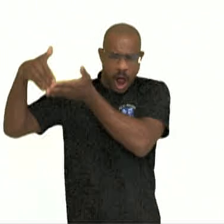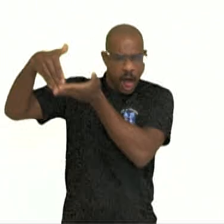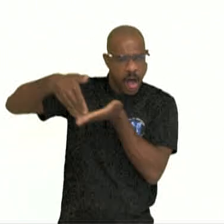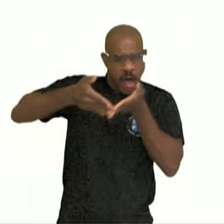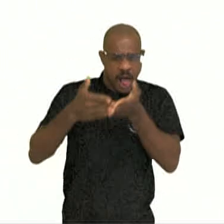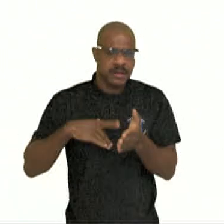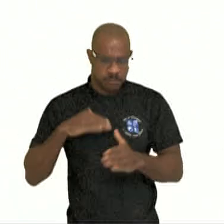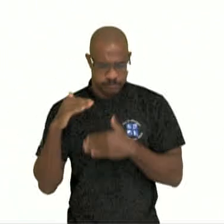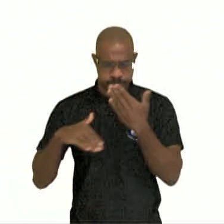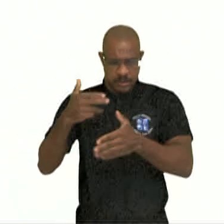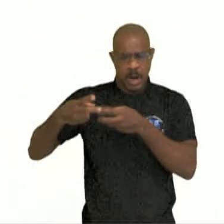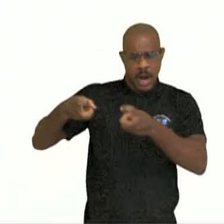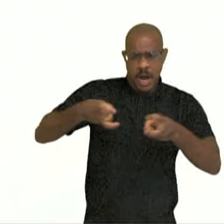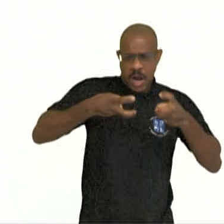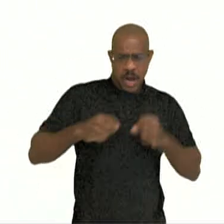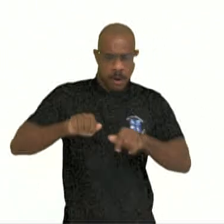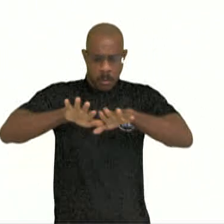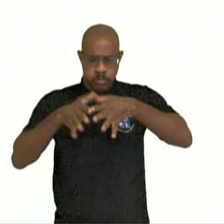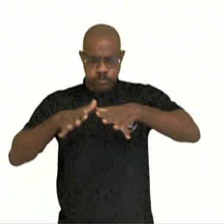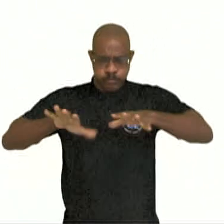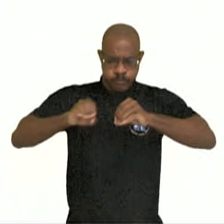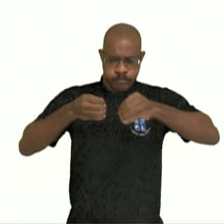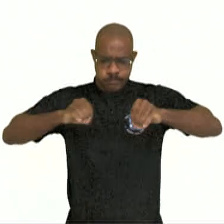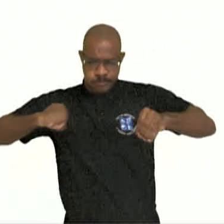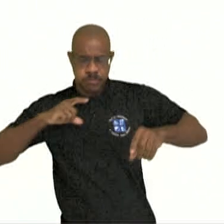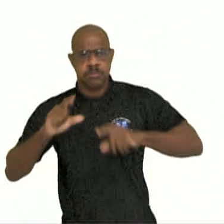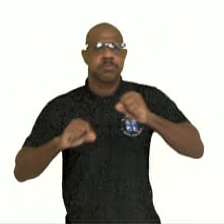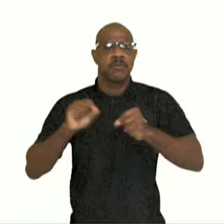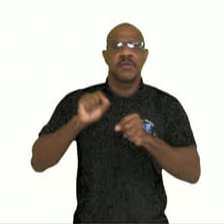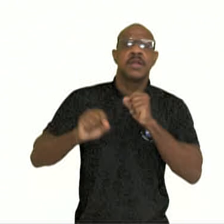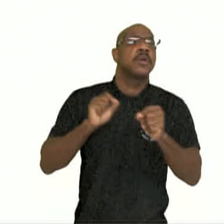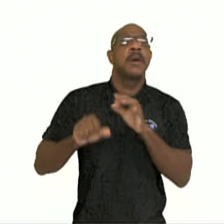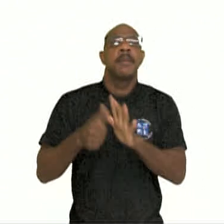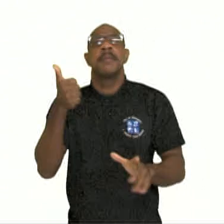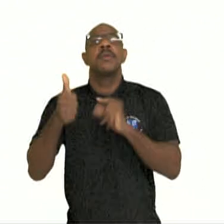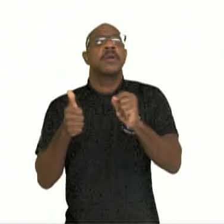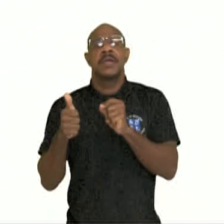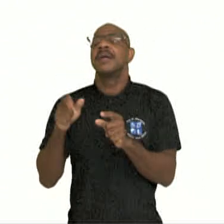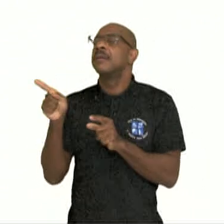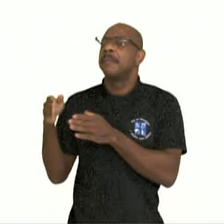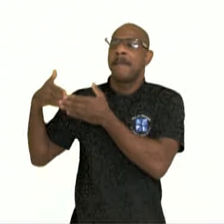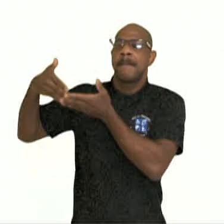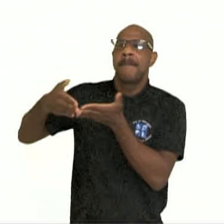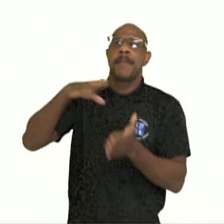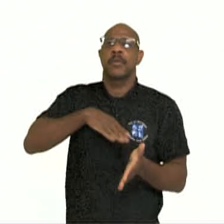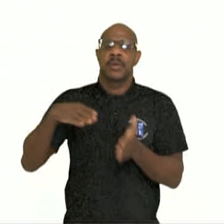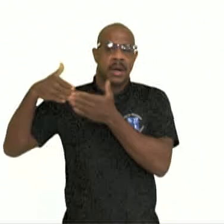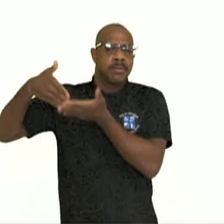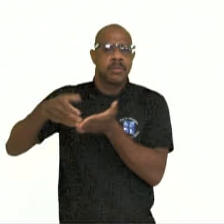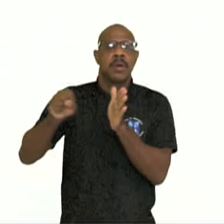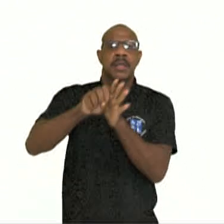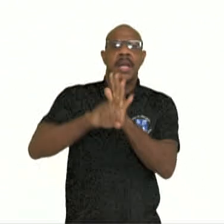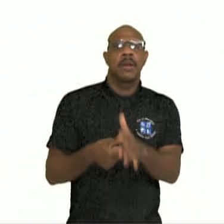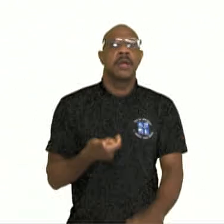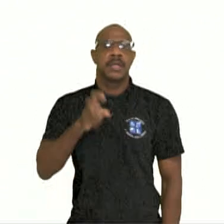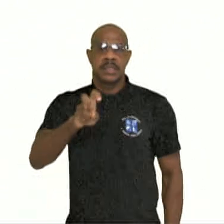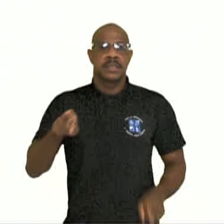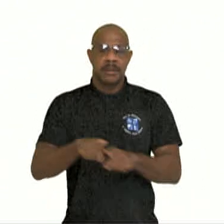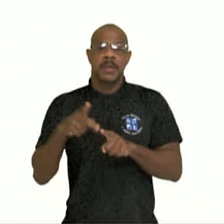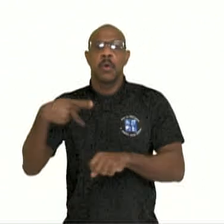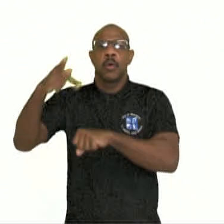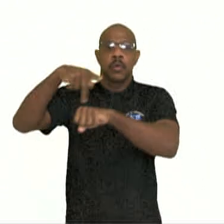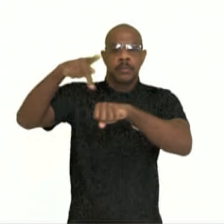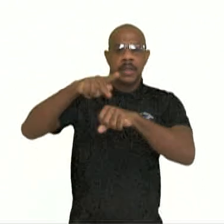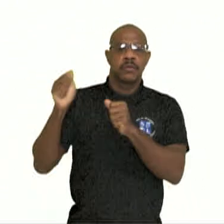o processo de exploração do Oceano Atlântico realizado pioneiramente por Portugal no século XV e acompanhado por outros